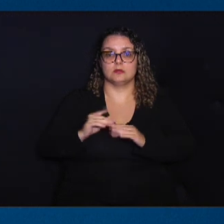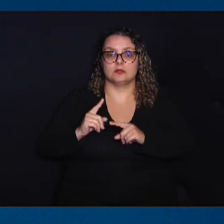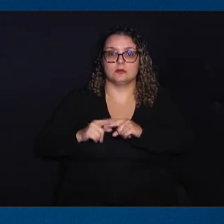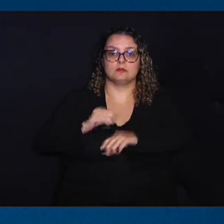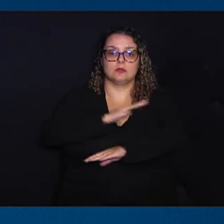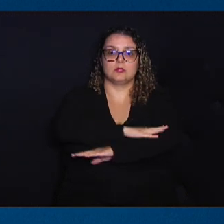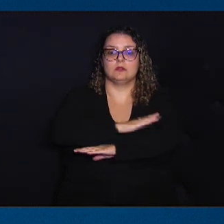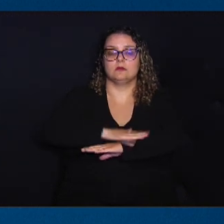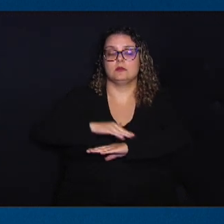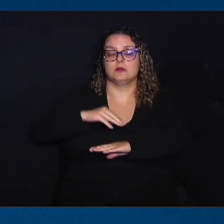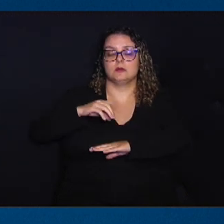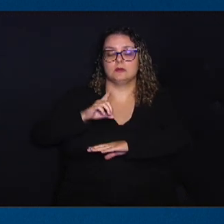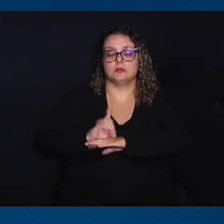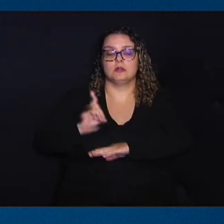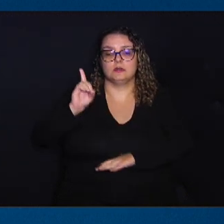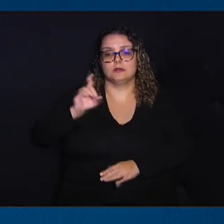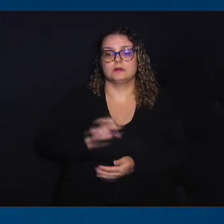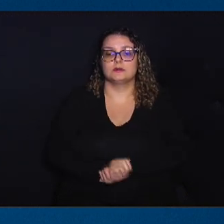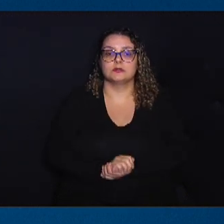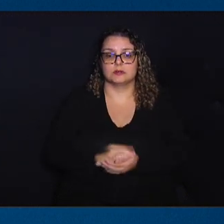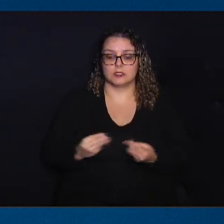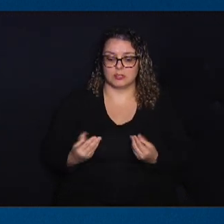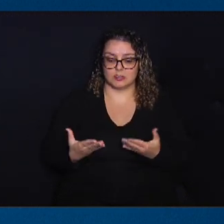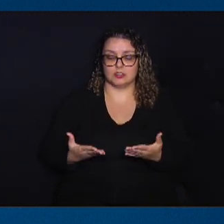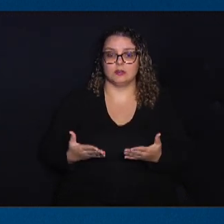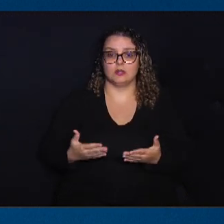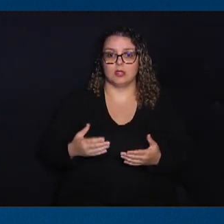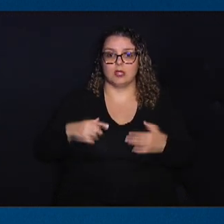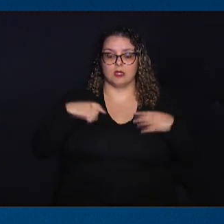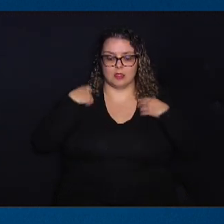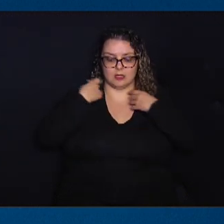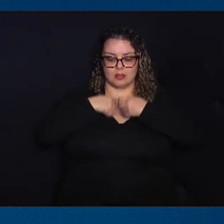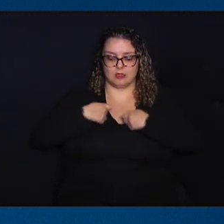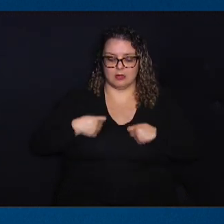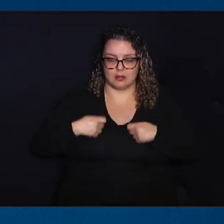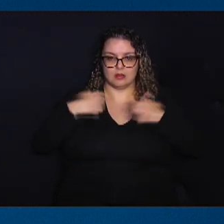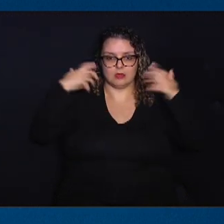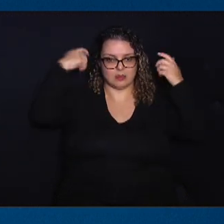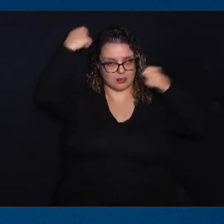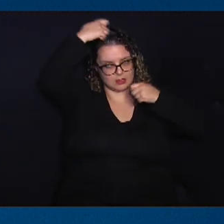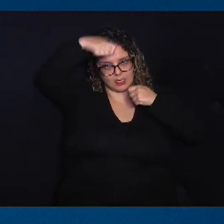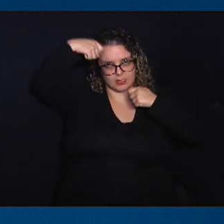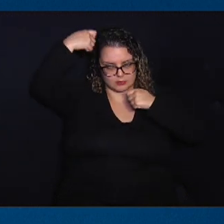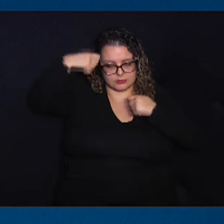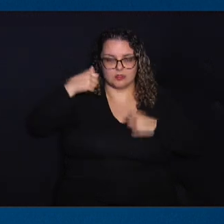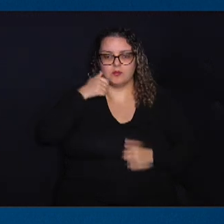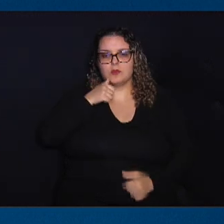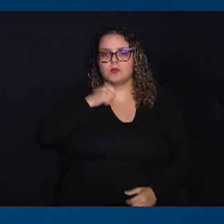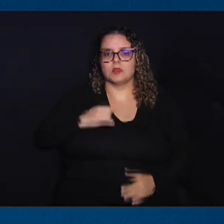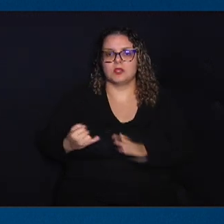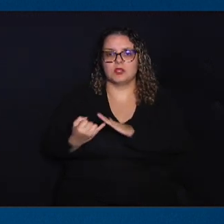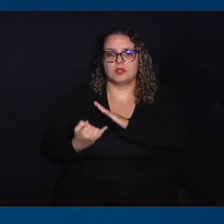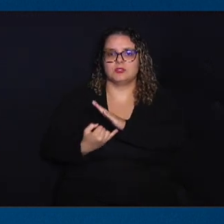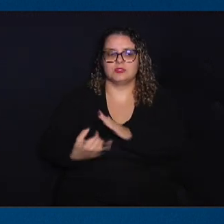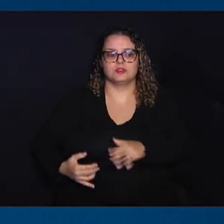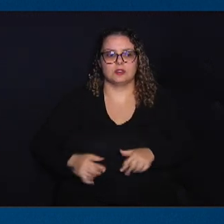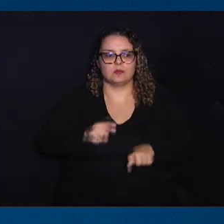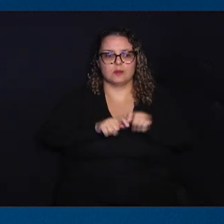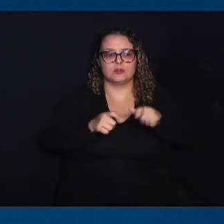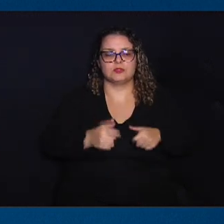Campinas, com uma campanha que entrega lenços femininos a hospitais e entidades de apoio a pacientes com